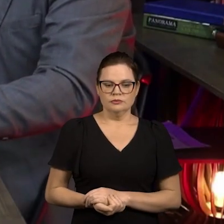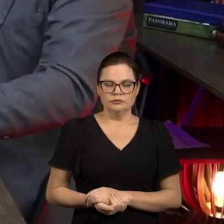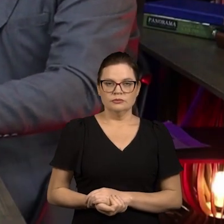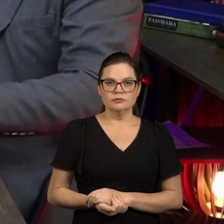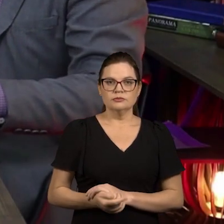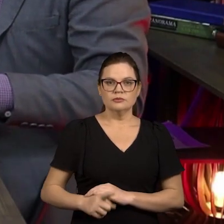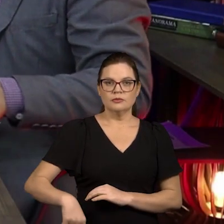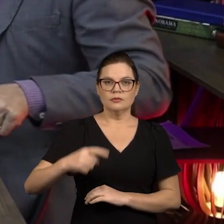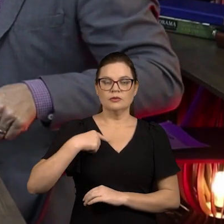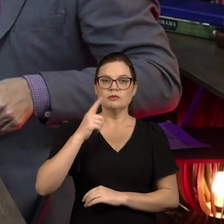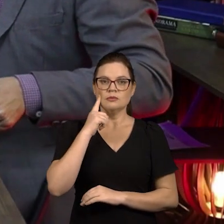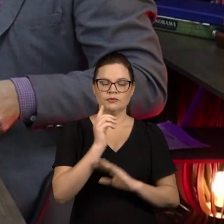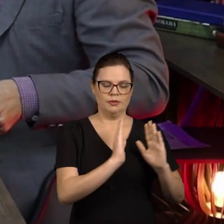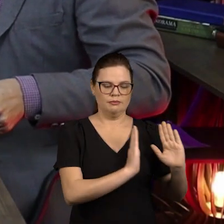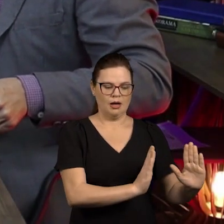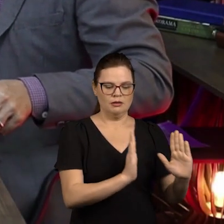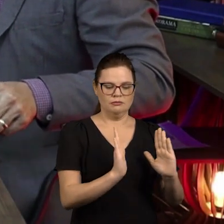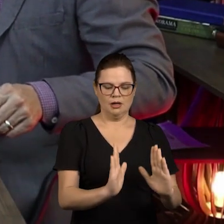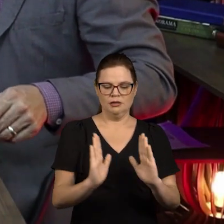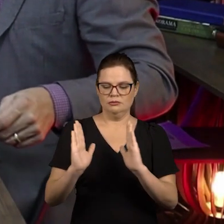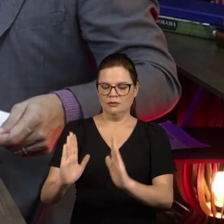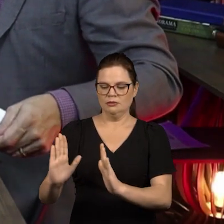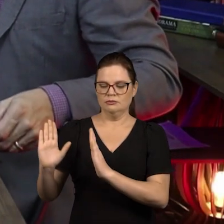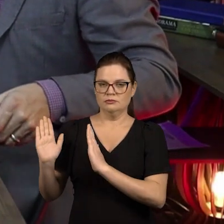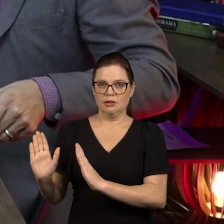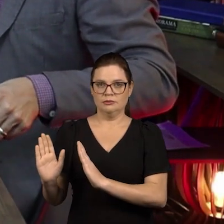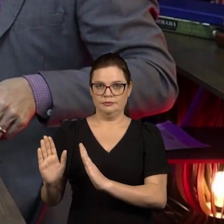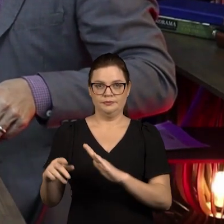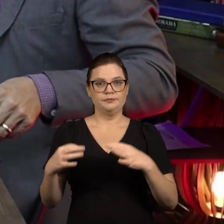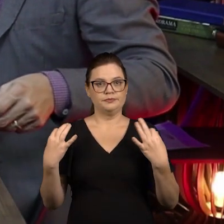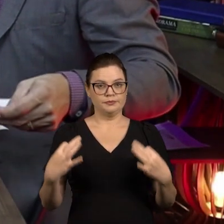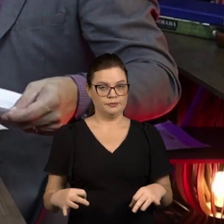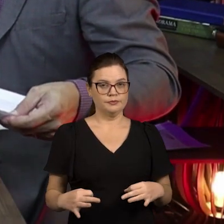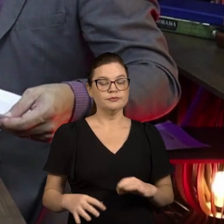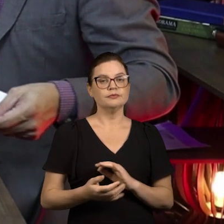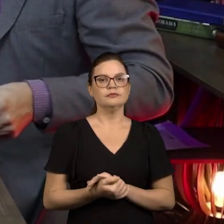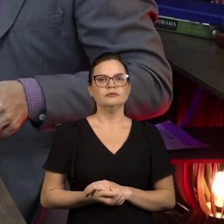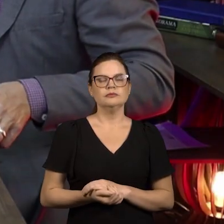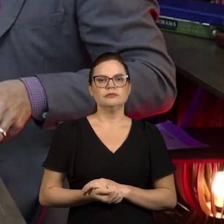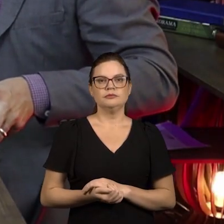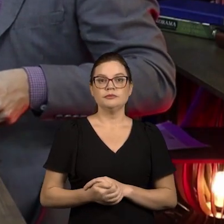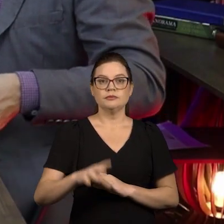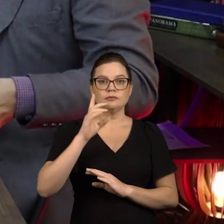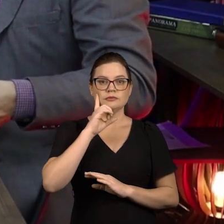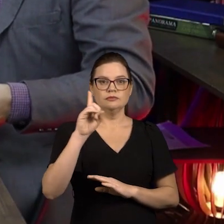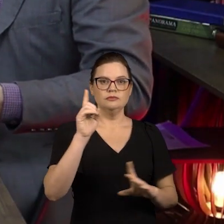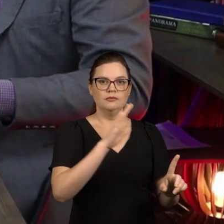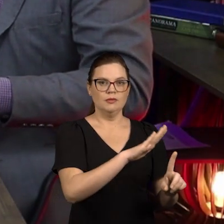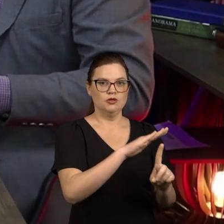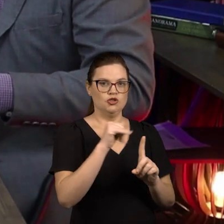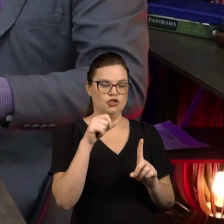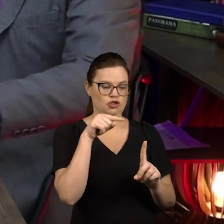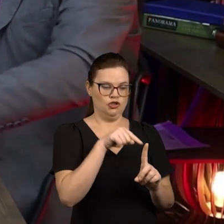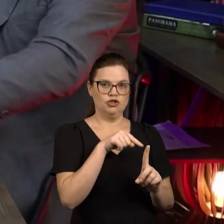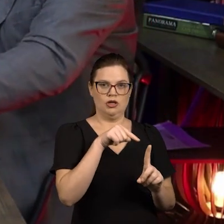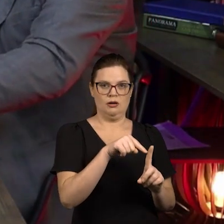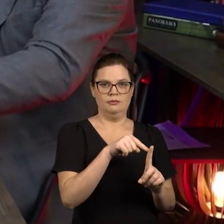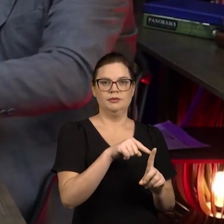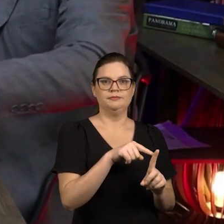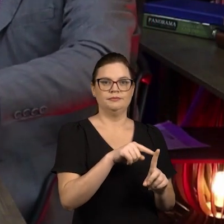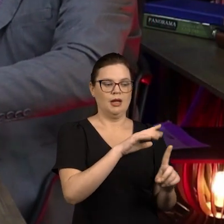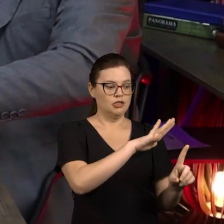Nós vemos em sequência, Deus chama a Abraão, Abraão sai